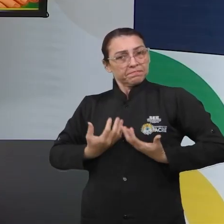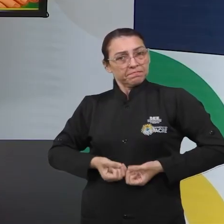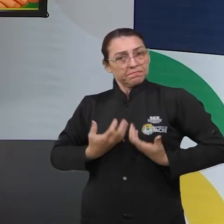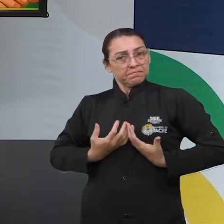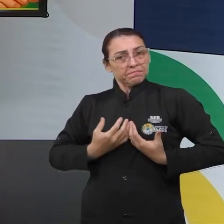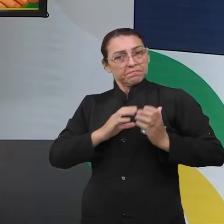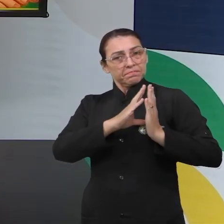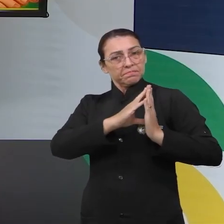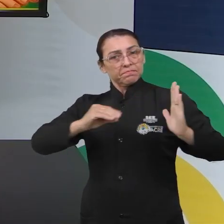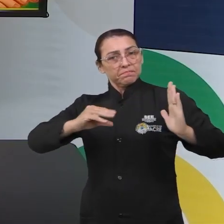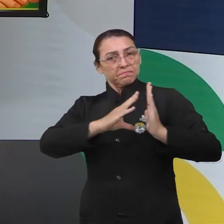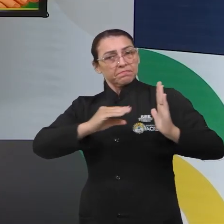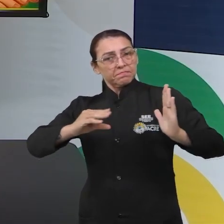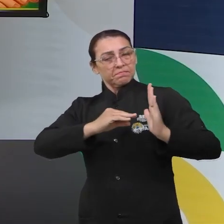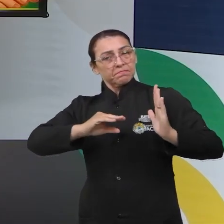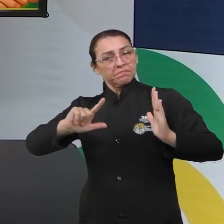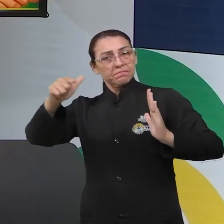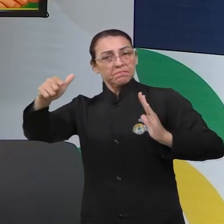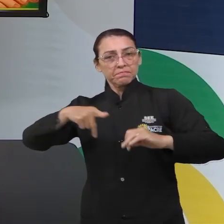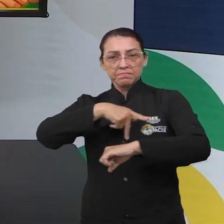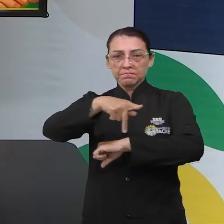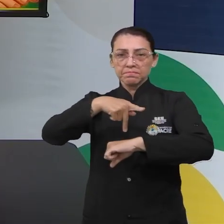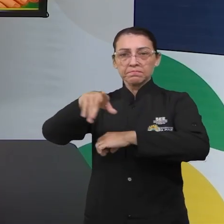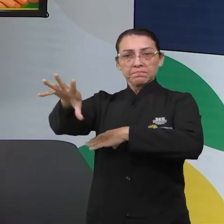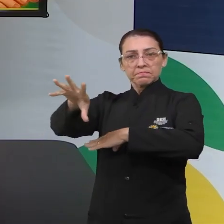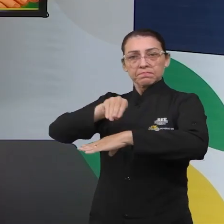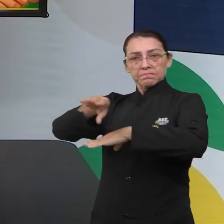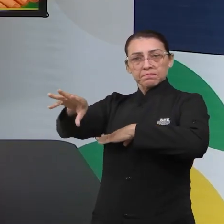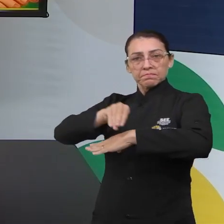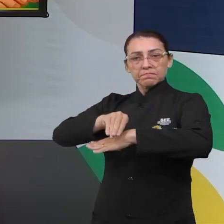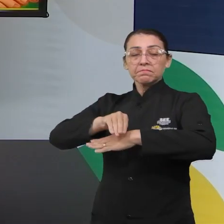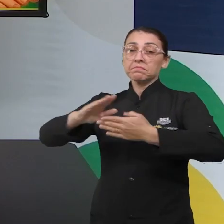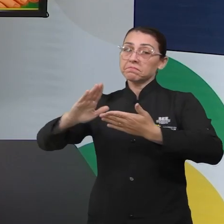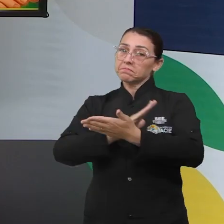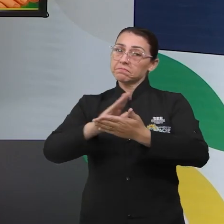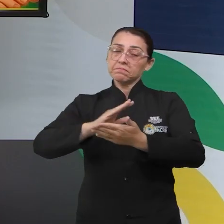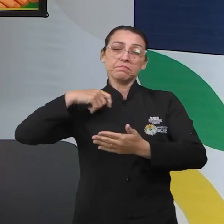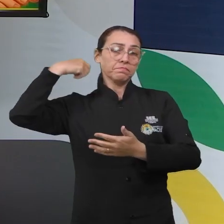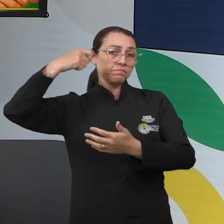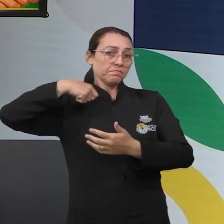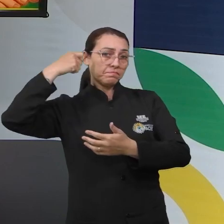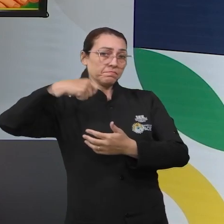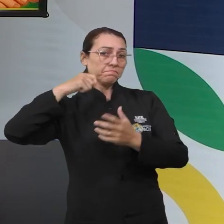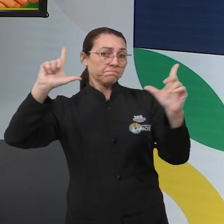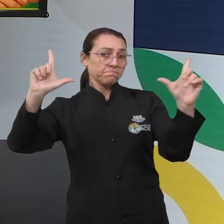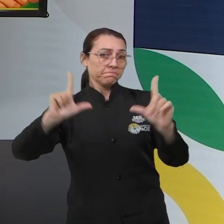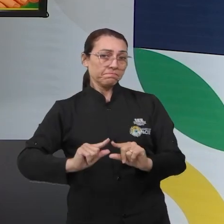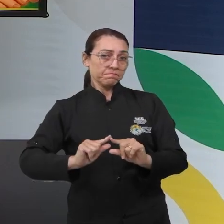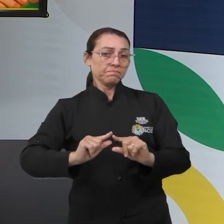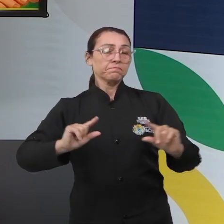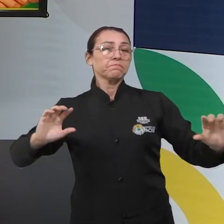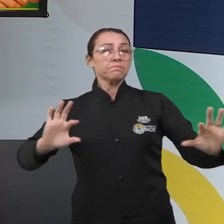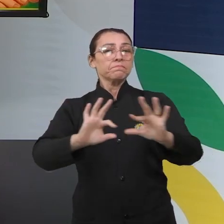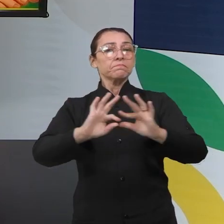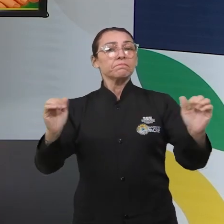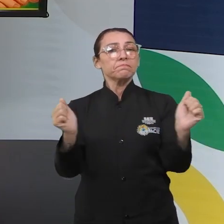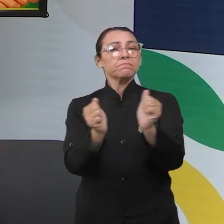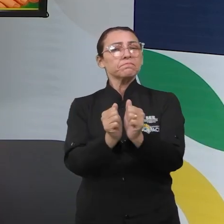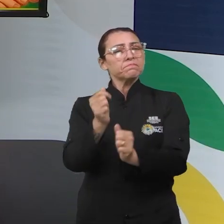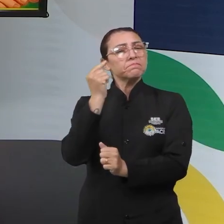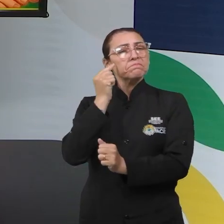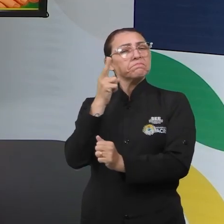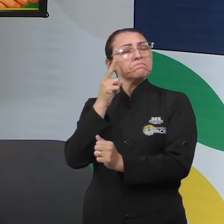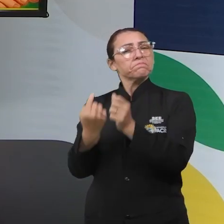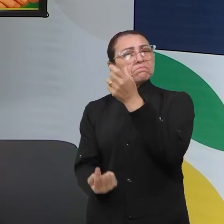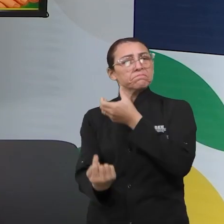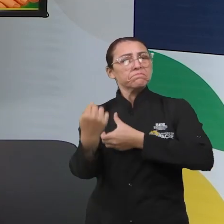eram imitação estrangeira. Então esse momento foi um momento em que alguns artistas, poucos, se reuniram e pensaram, vamos olhar